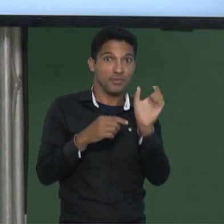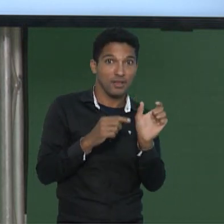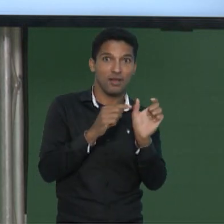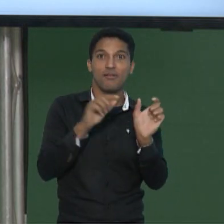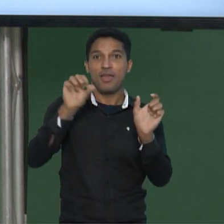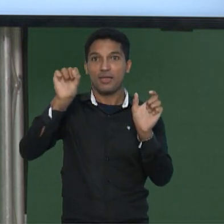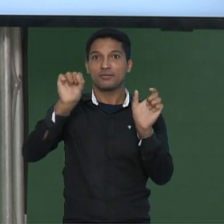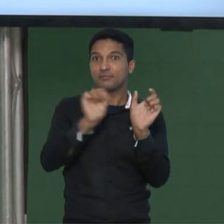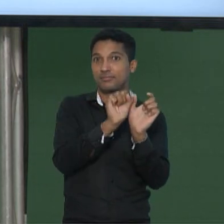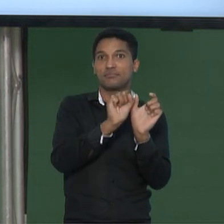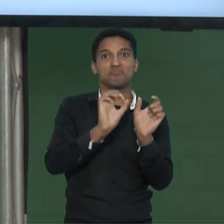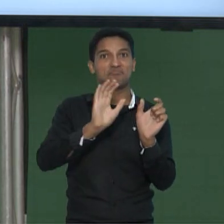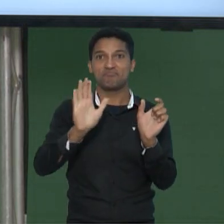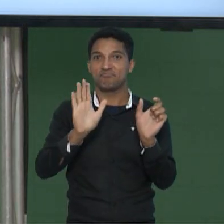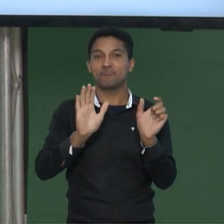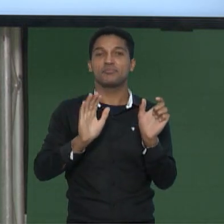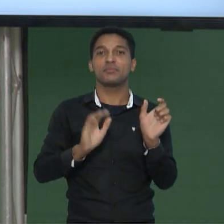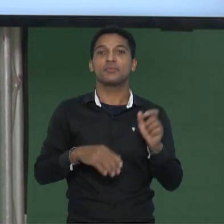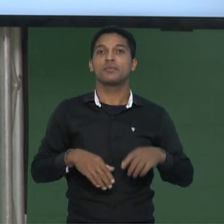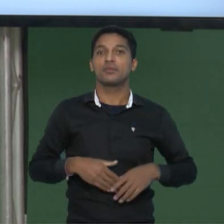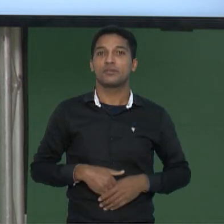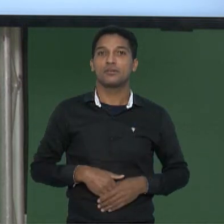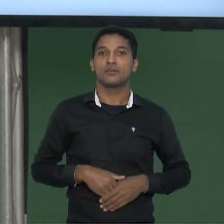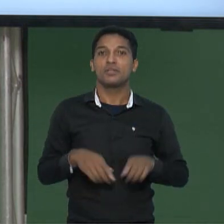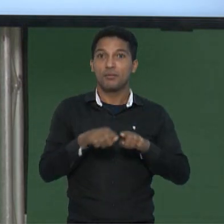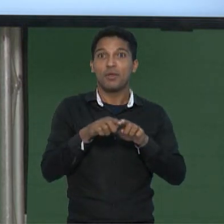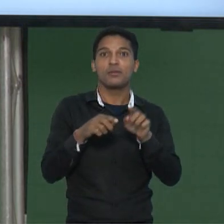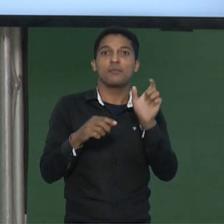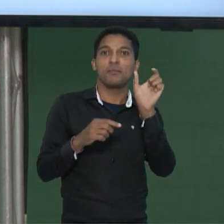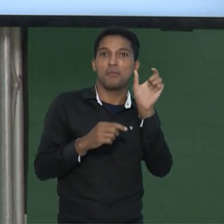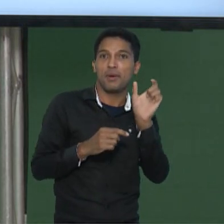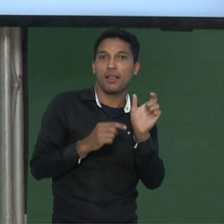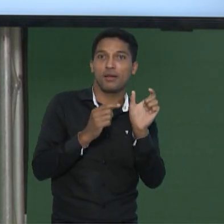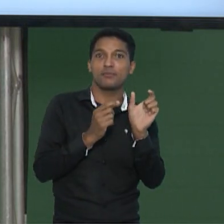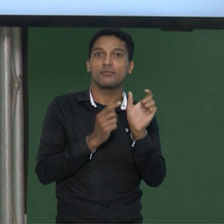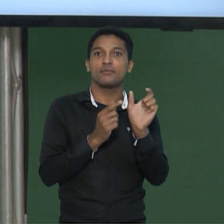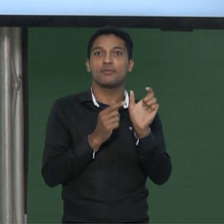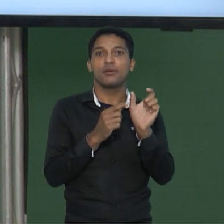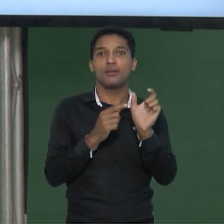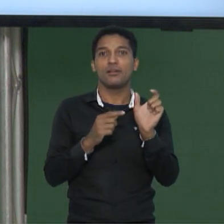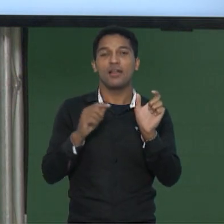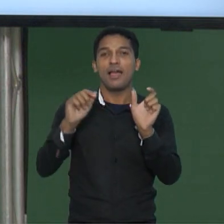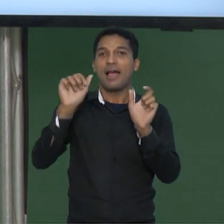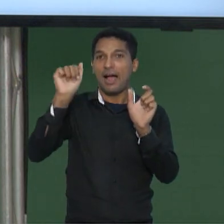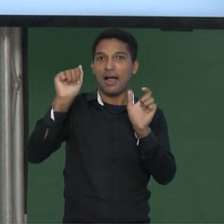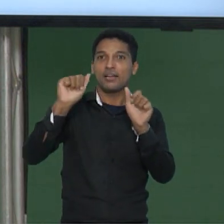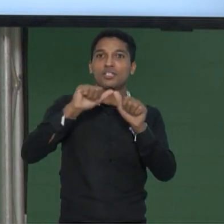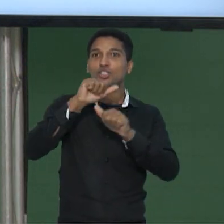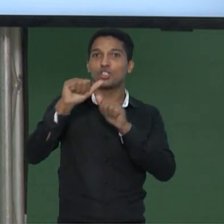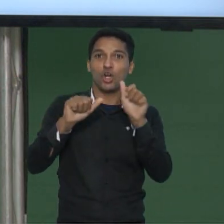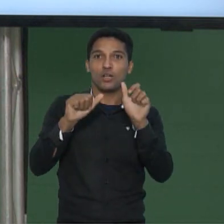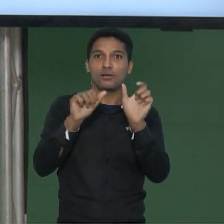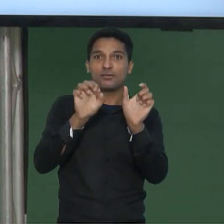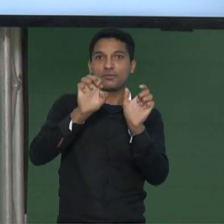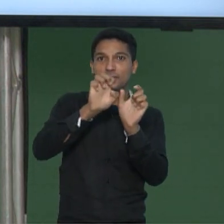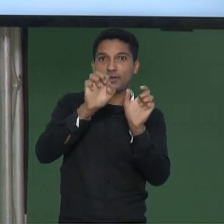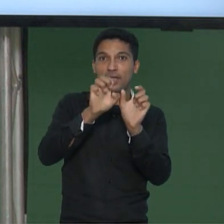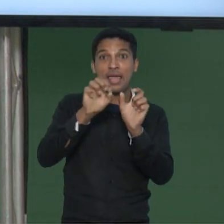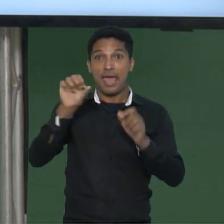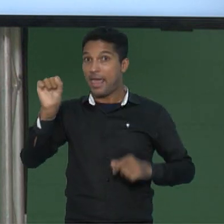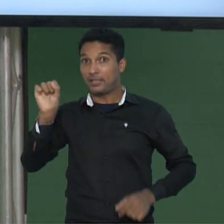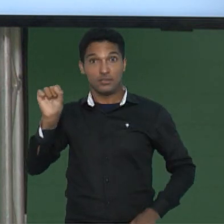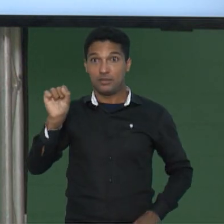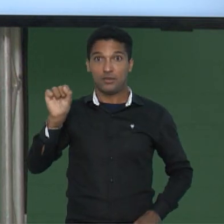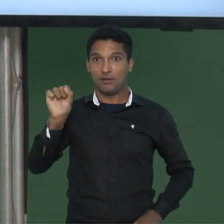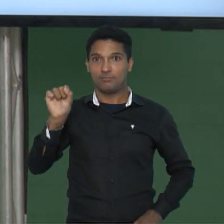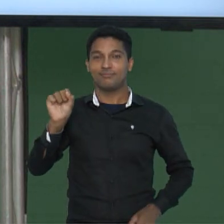o S. E man, que é aquela palavrinha irregular que eu troco o A pelo E e não recebe o S